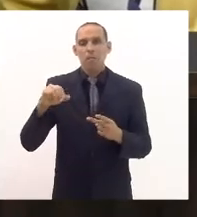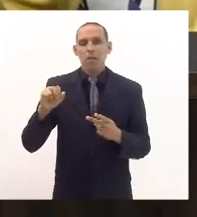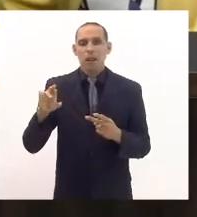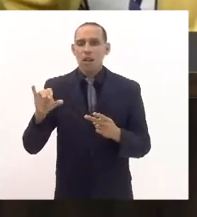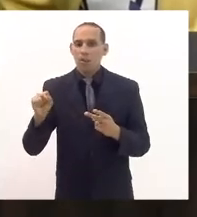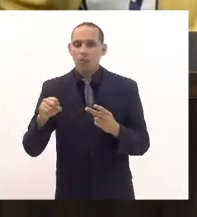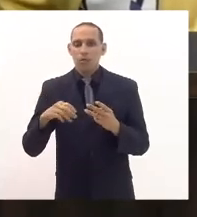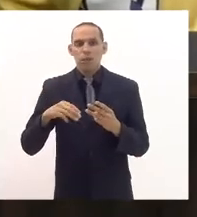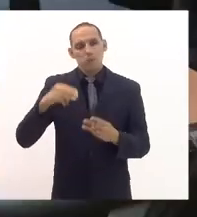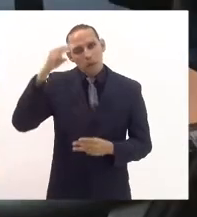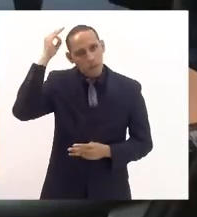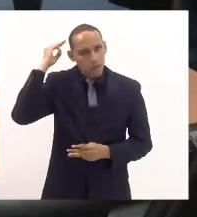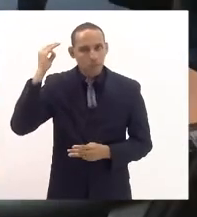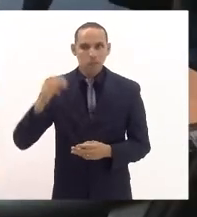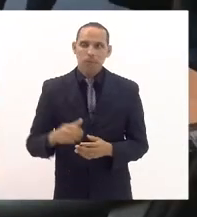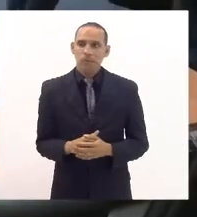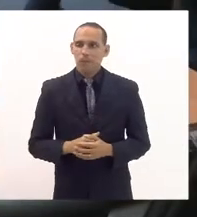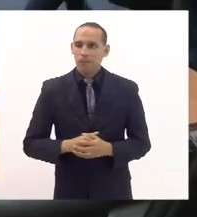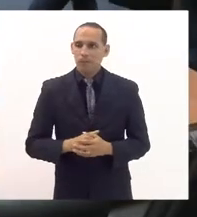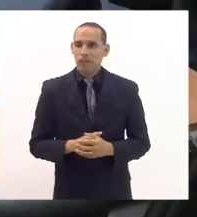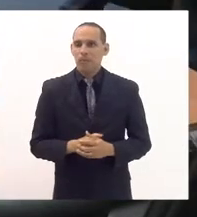Miller mas Pacheco